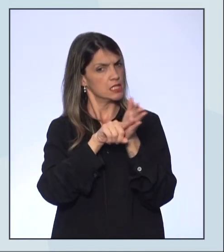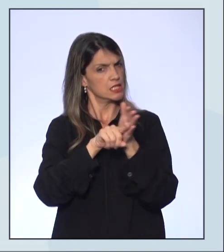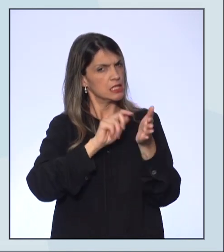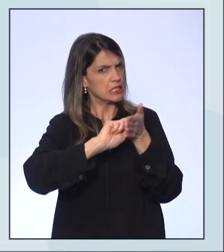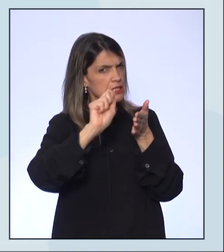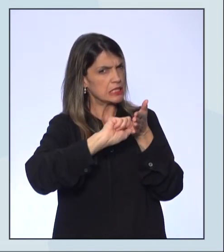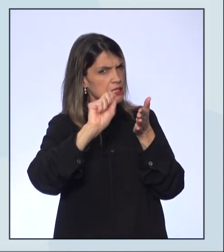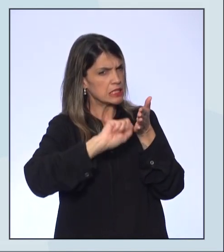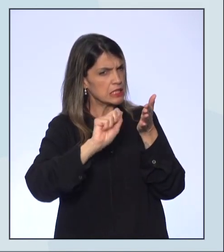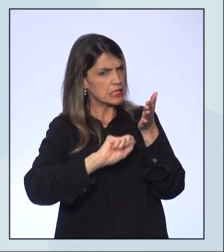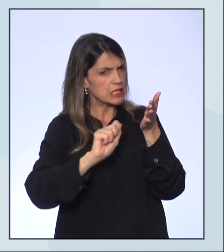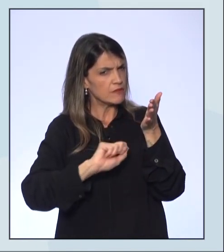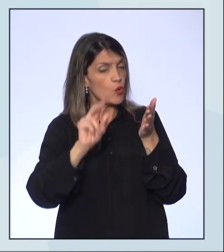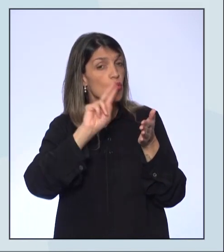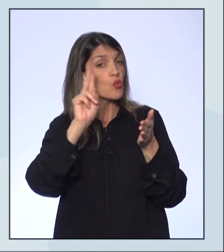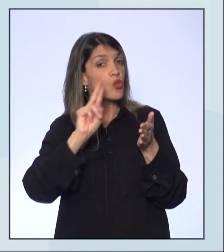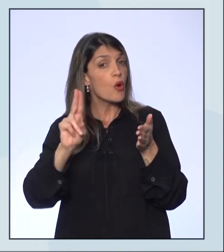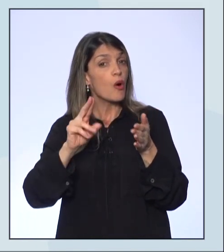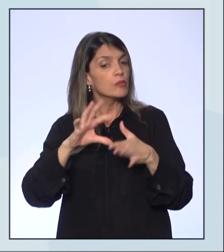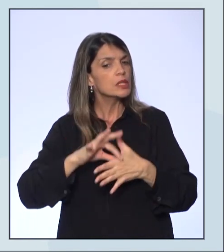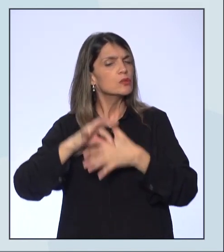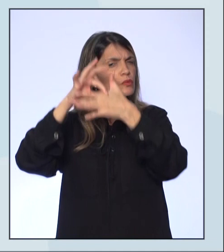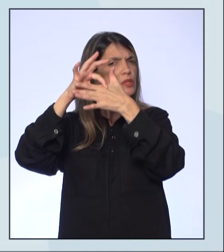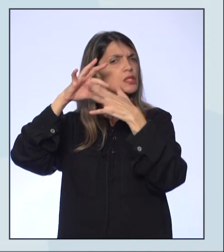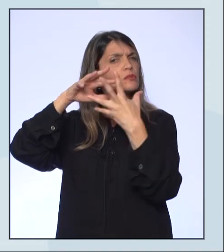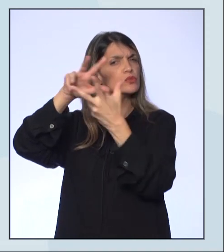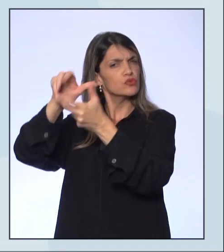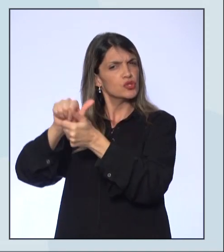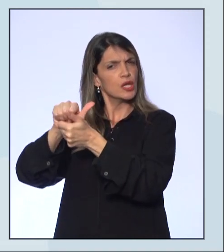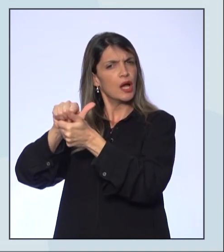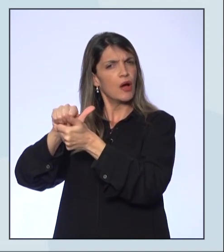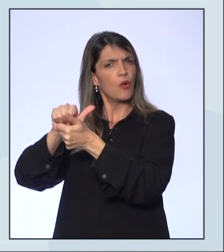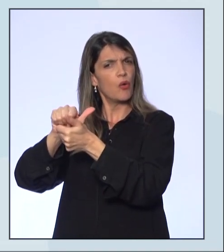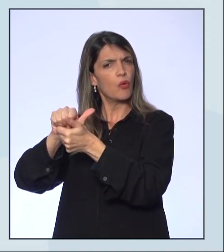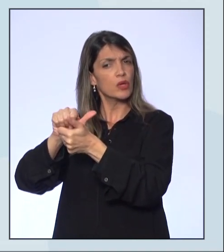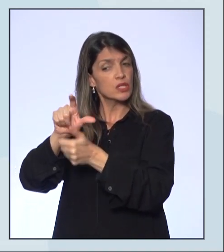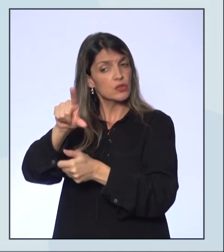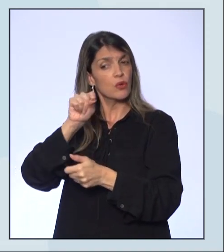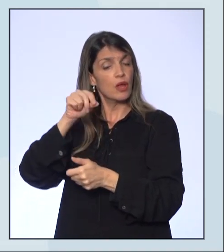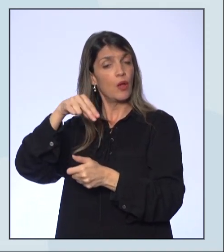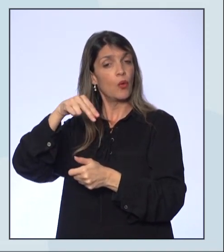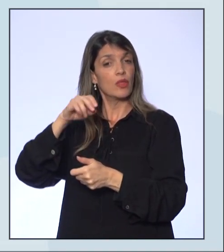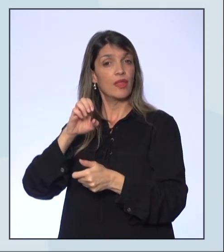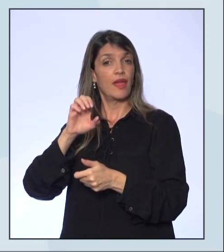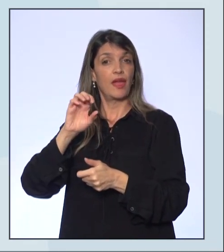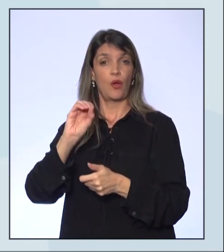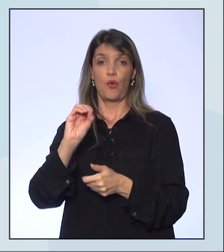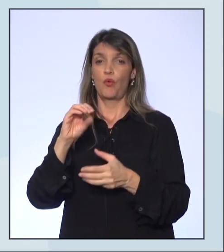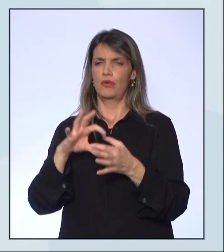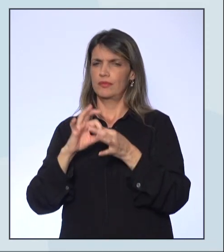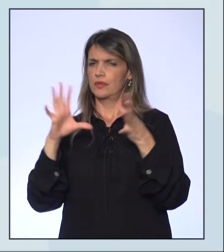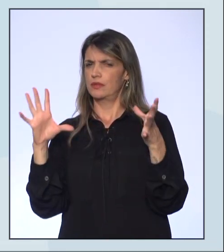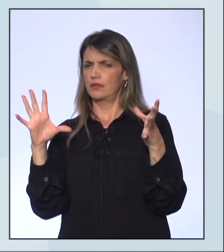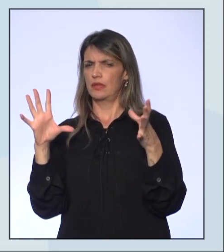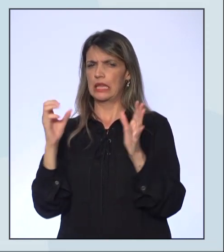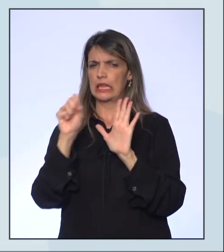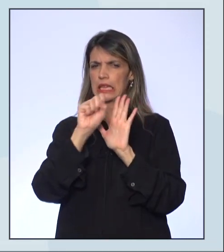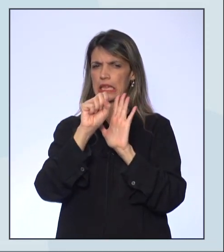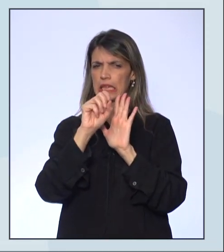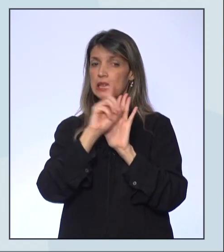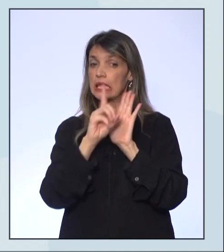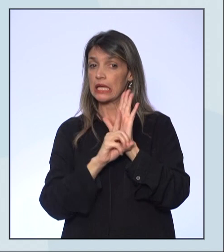no caderno o nome dos líderes mundiais que adotaram o neoliberalismo entre as décadas de 1980